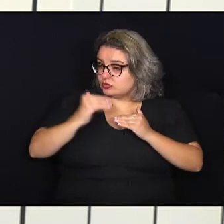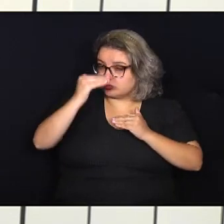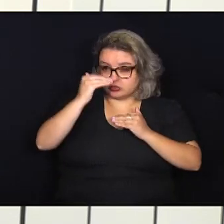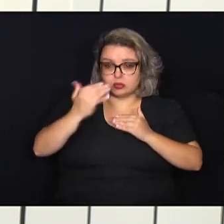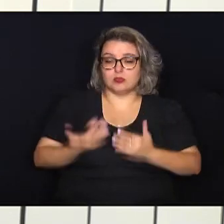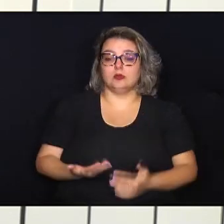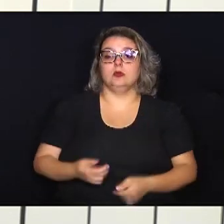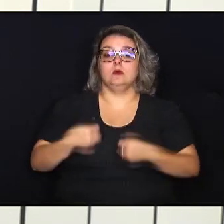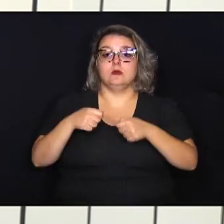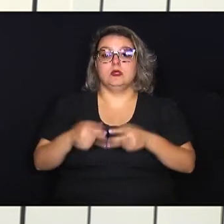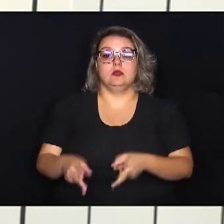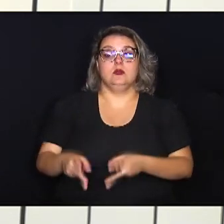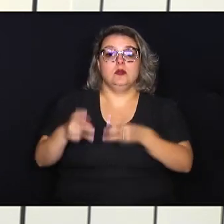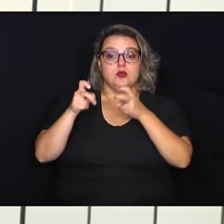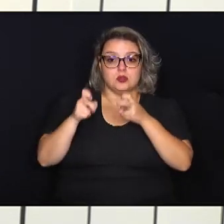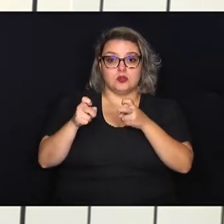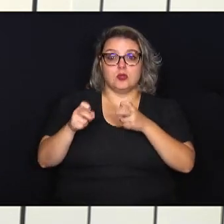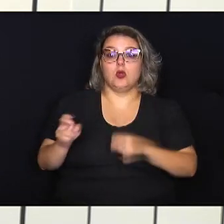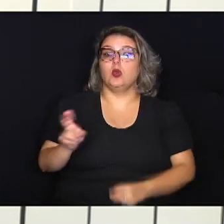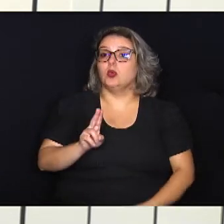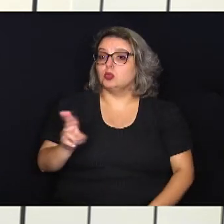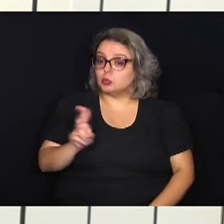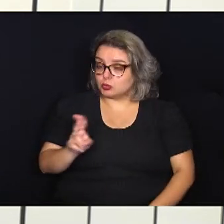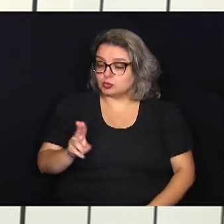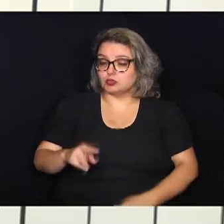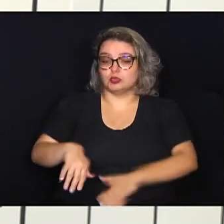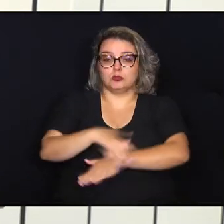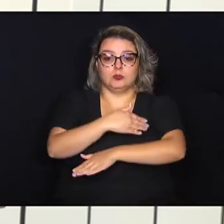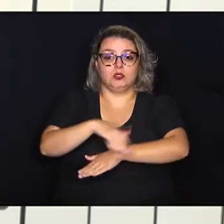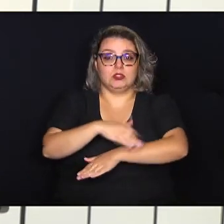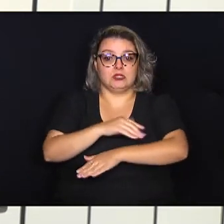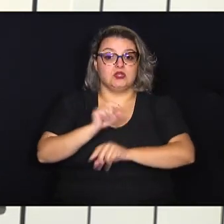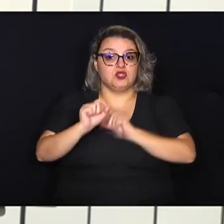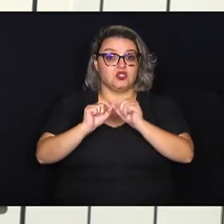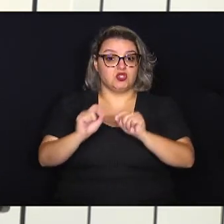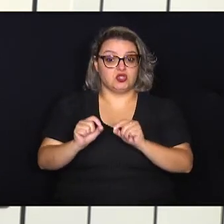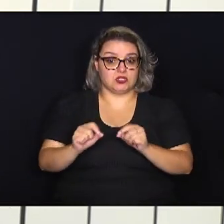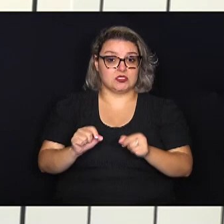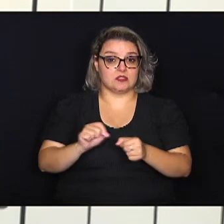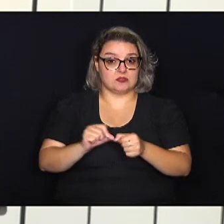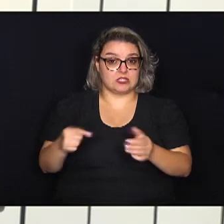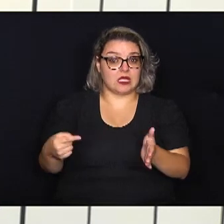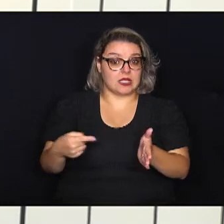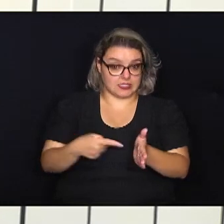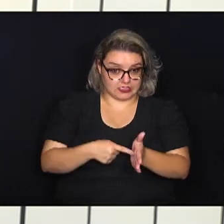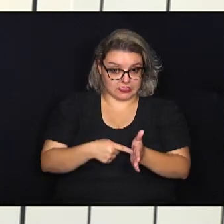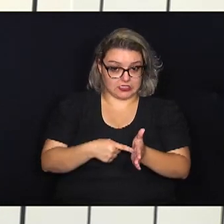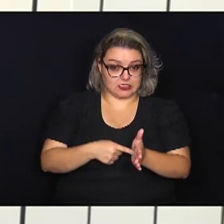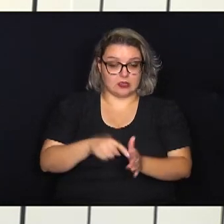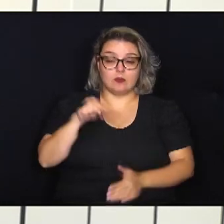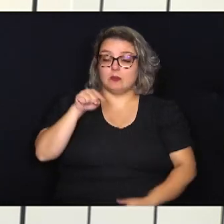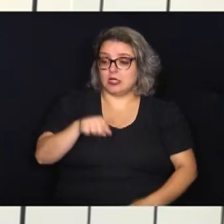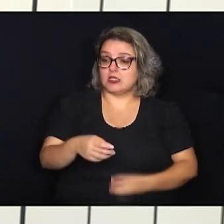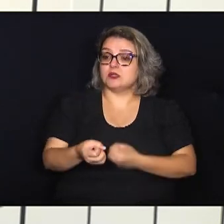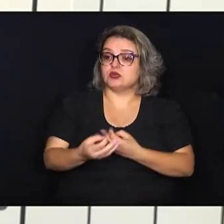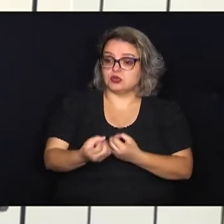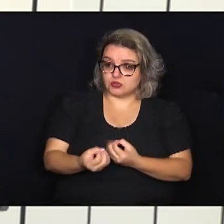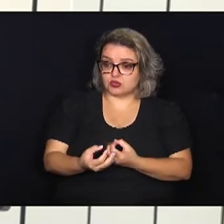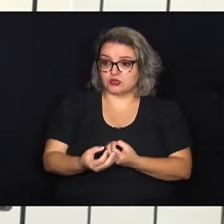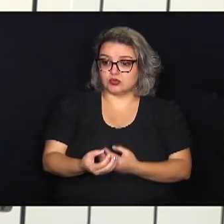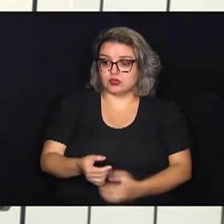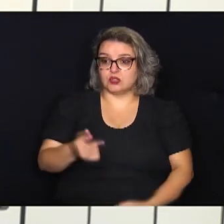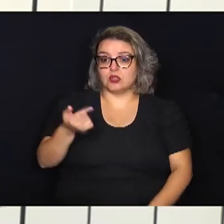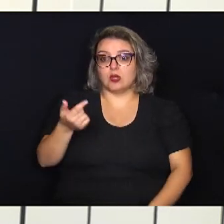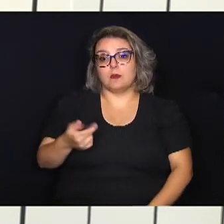deverão identificar o nome e o endereço de quem fizer uma denúncia, mas essa informação deverá ser mantida